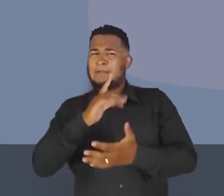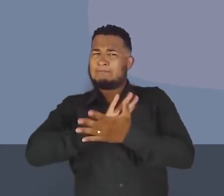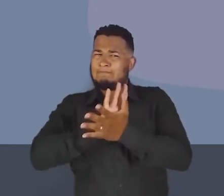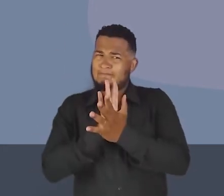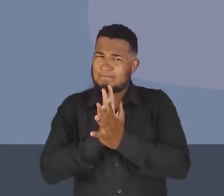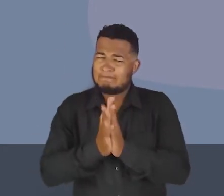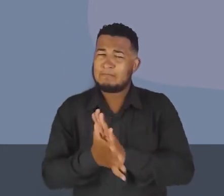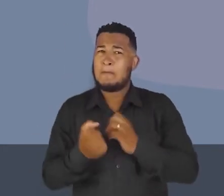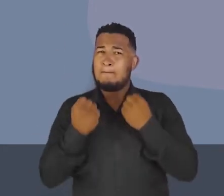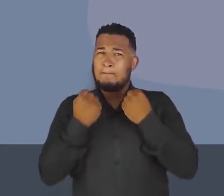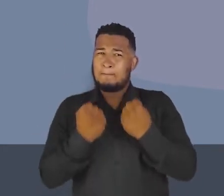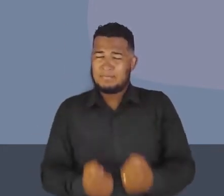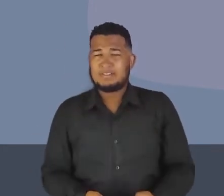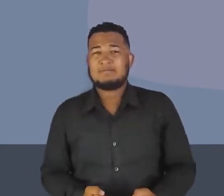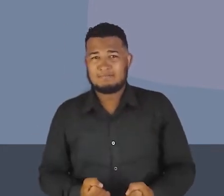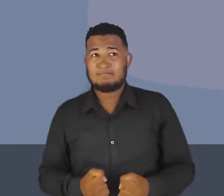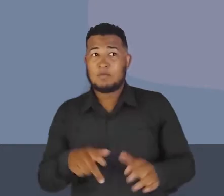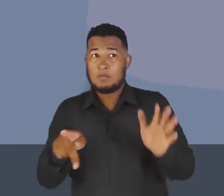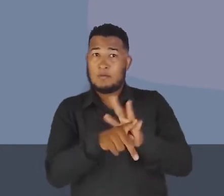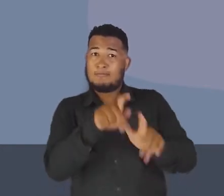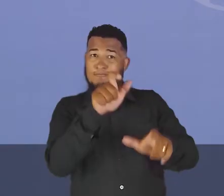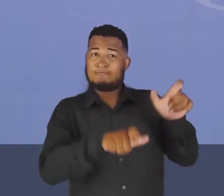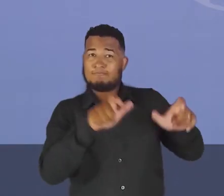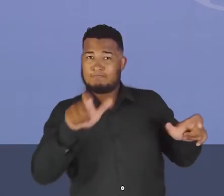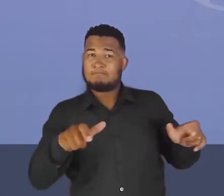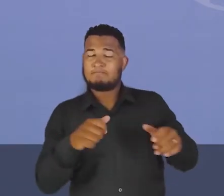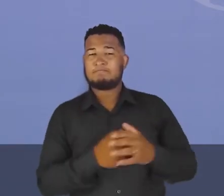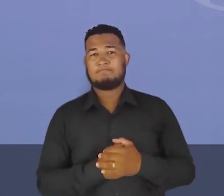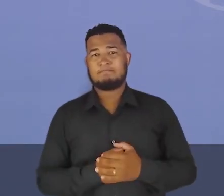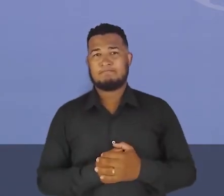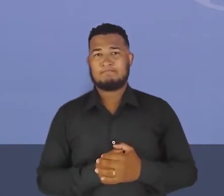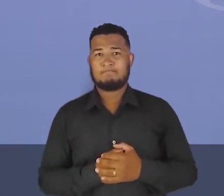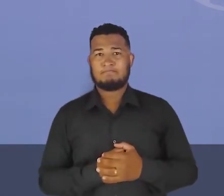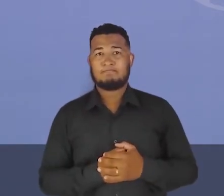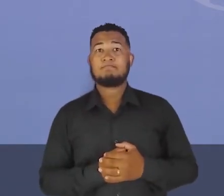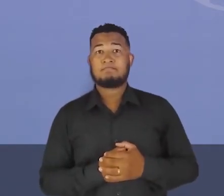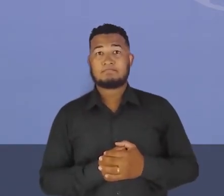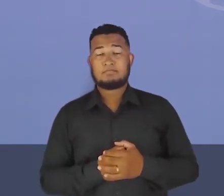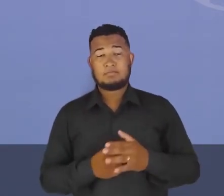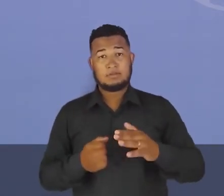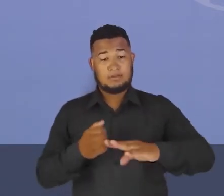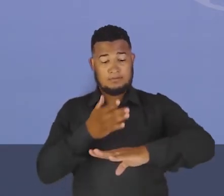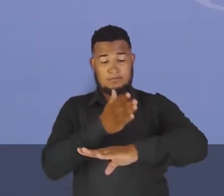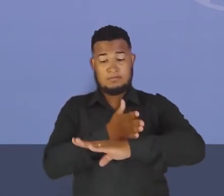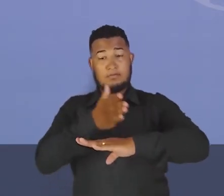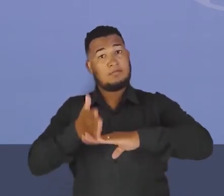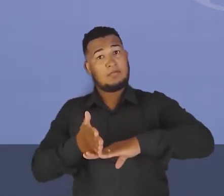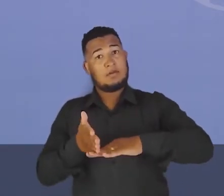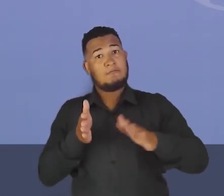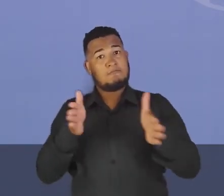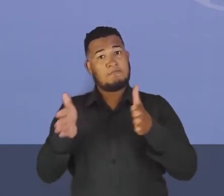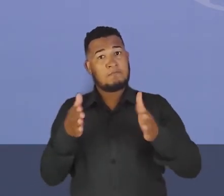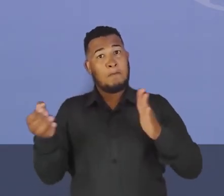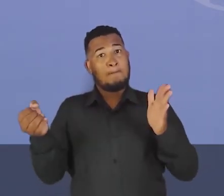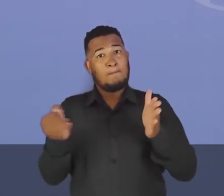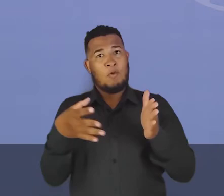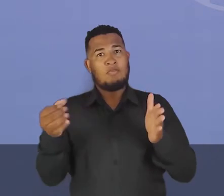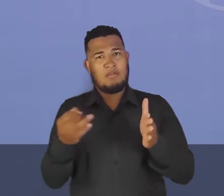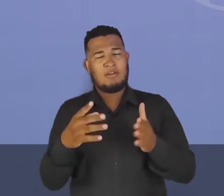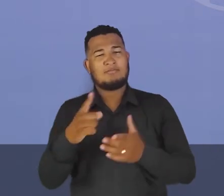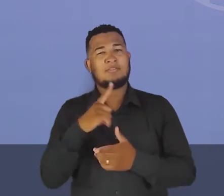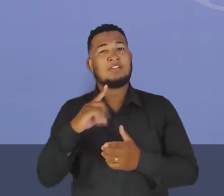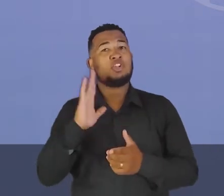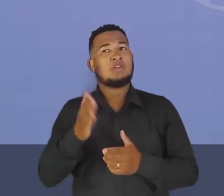maçante, bastante pesado para aqueles camponeses. Na Idade Moderna, nós já temos aí